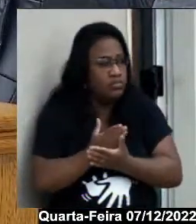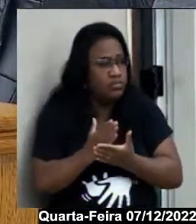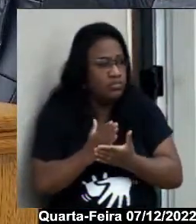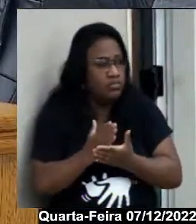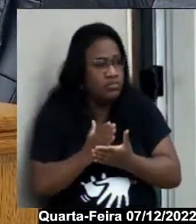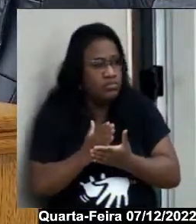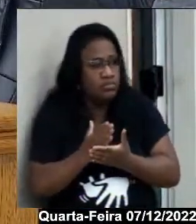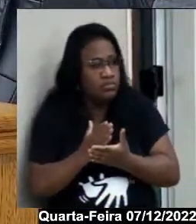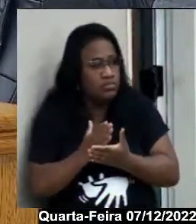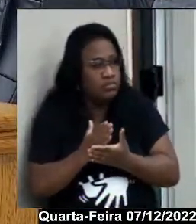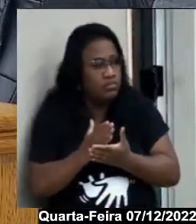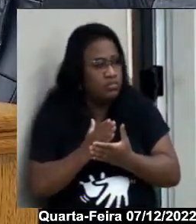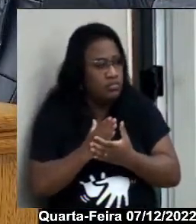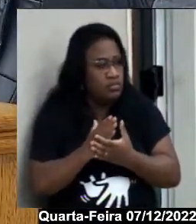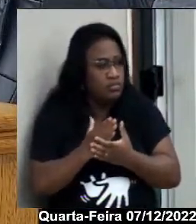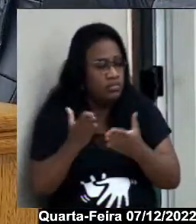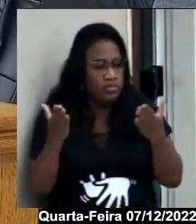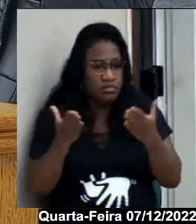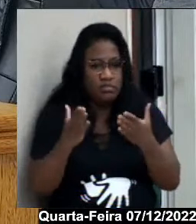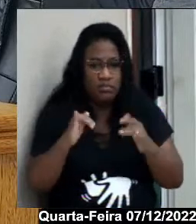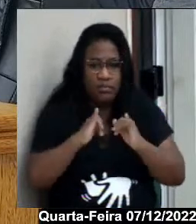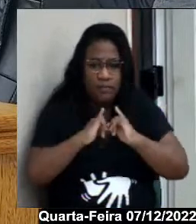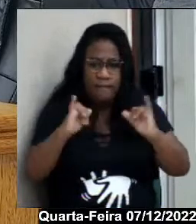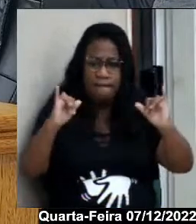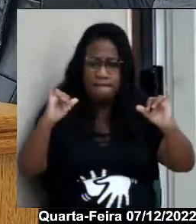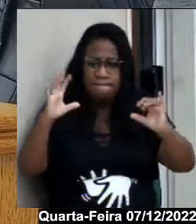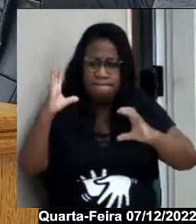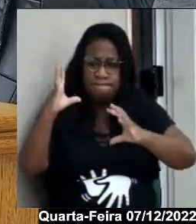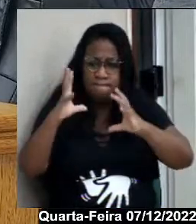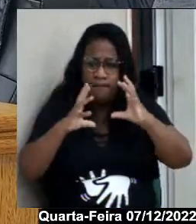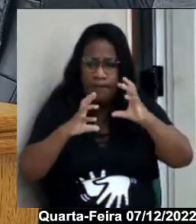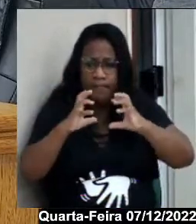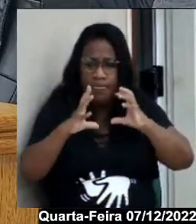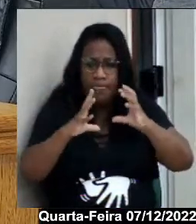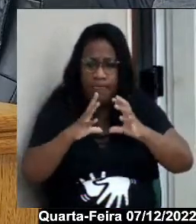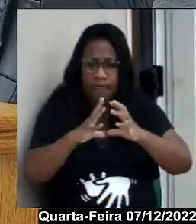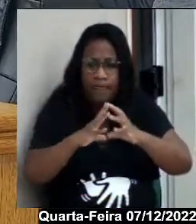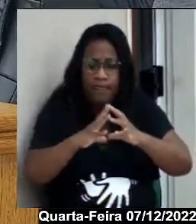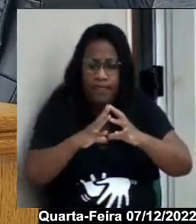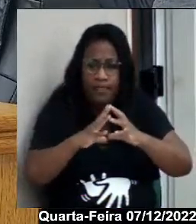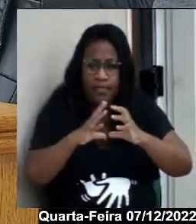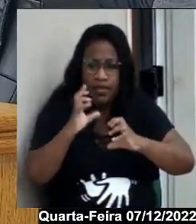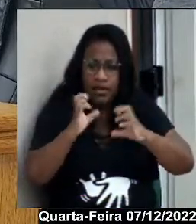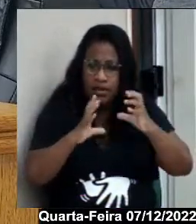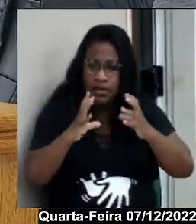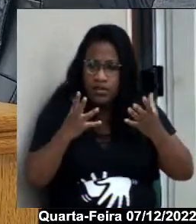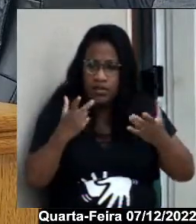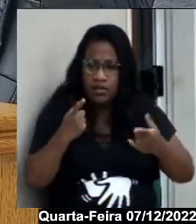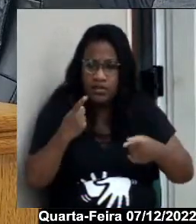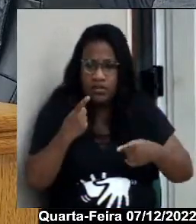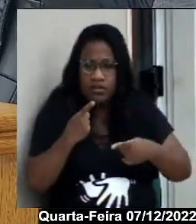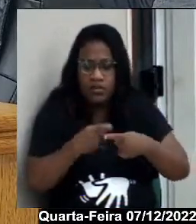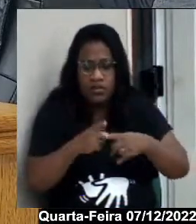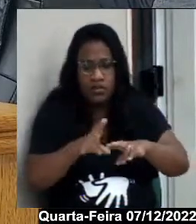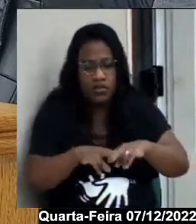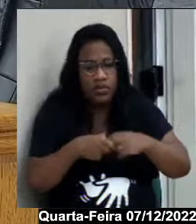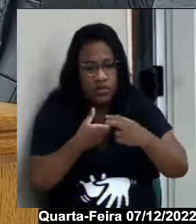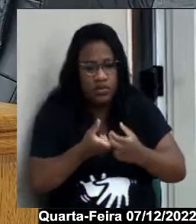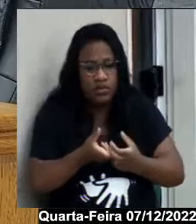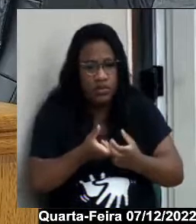sistema. Então, vocês estão falando o quê? É mais se vocês debateram as escuras da sala. Fala do vereador Lúcio Costa, por favor.